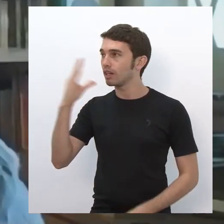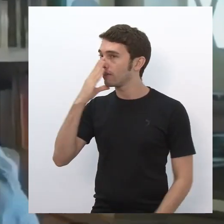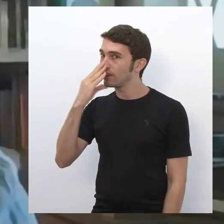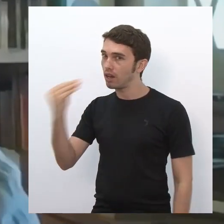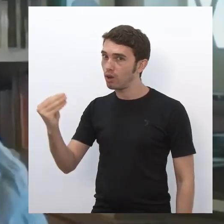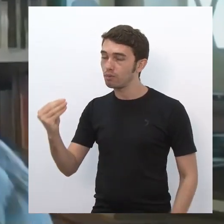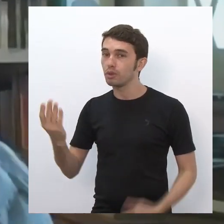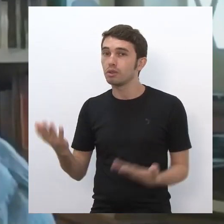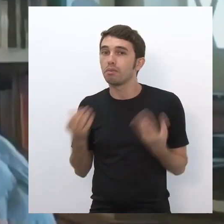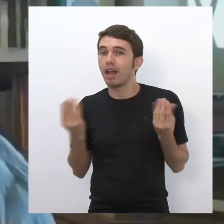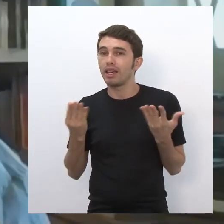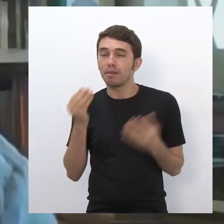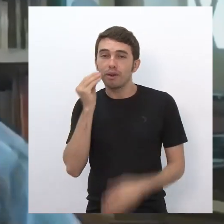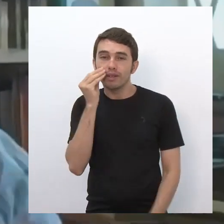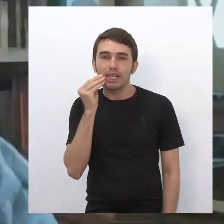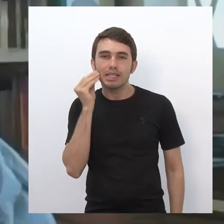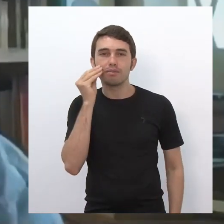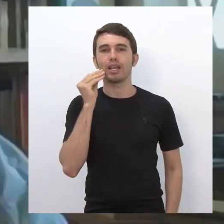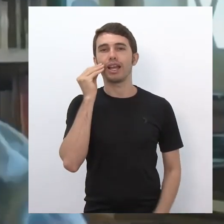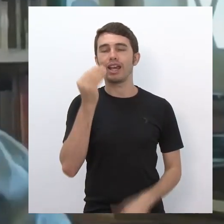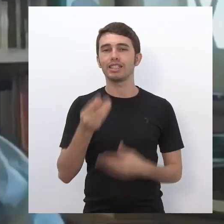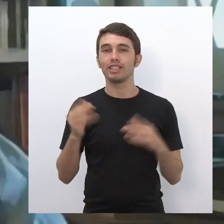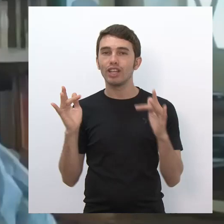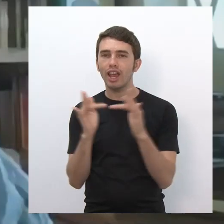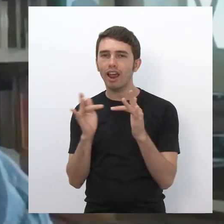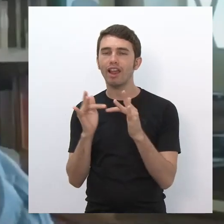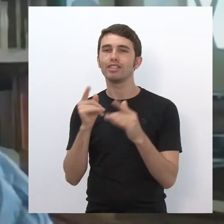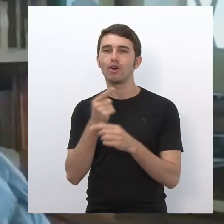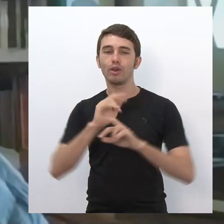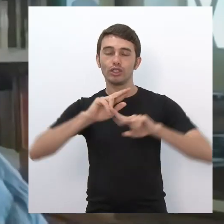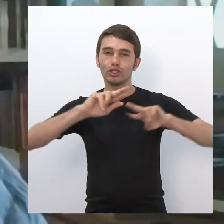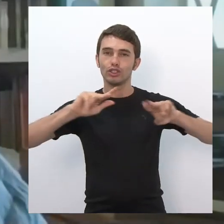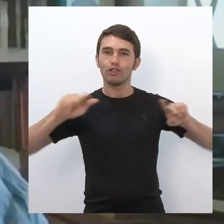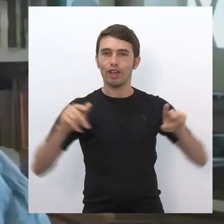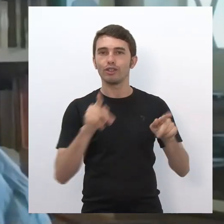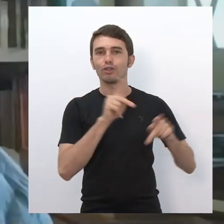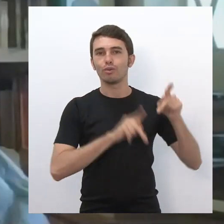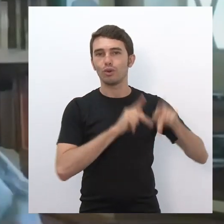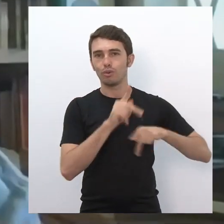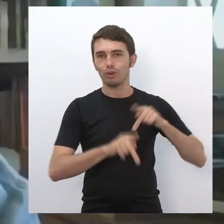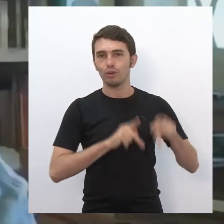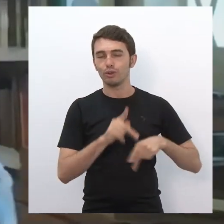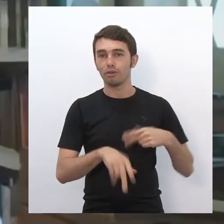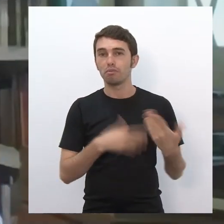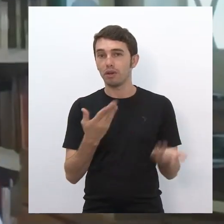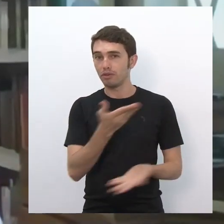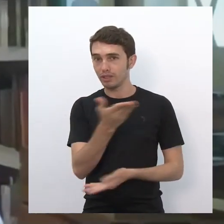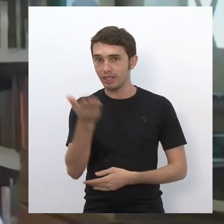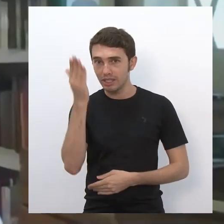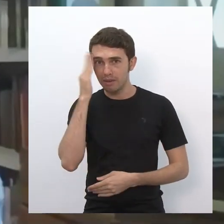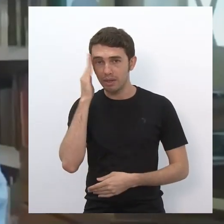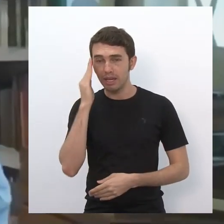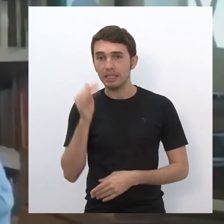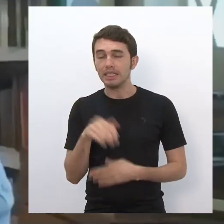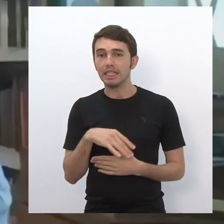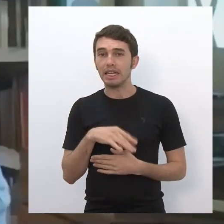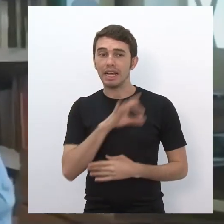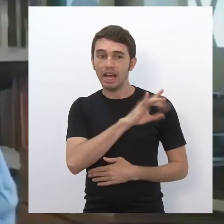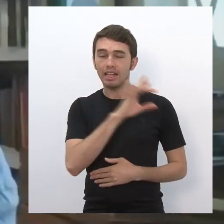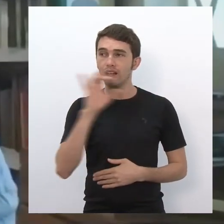fazer experiências de relação com esses diversos públicos. Para vocês terem uma ideia, cada uma